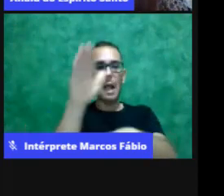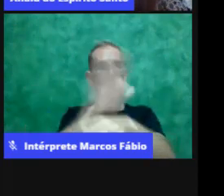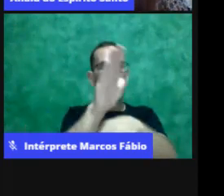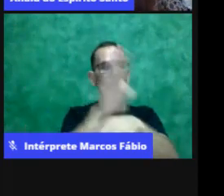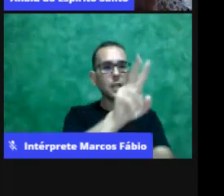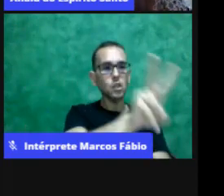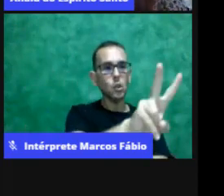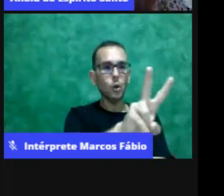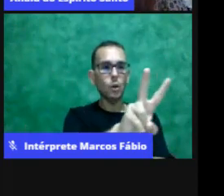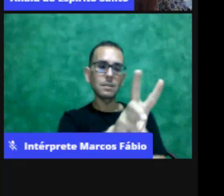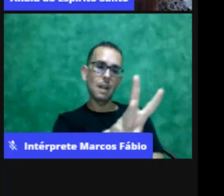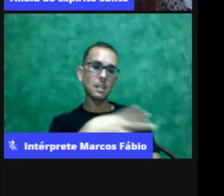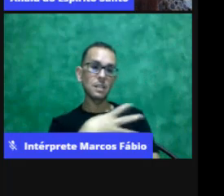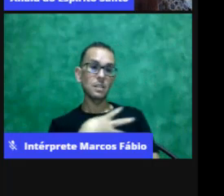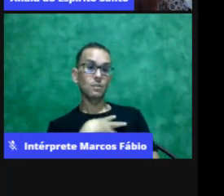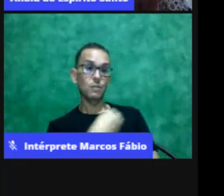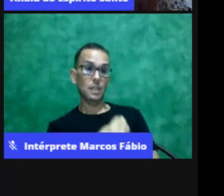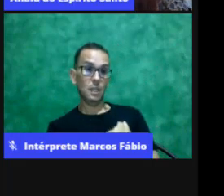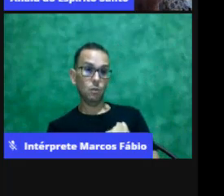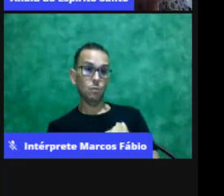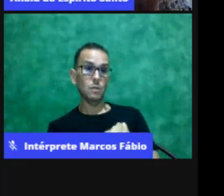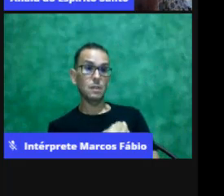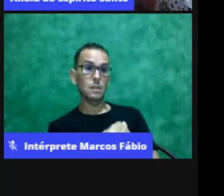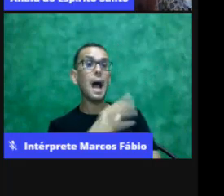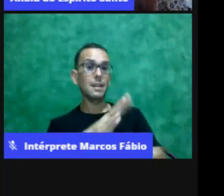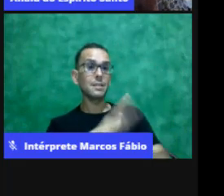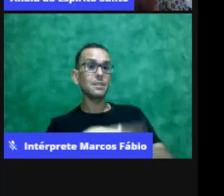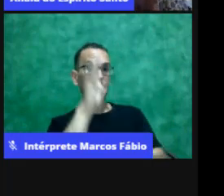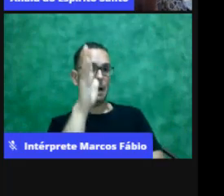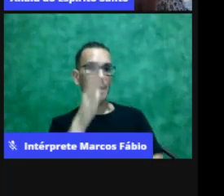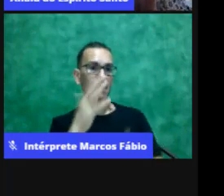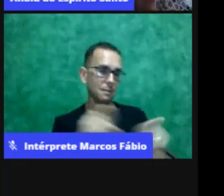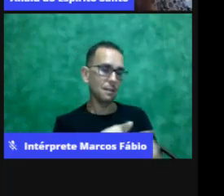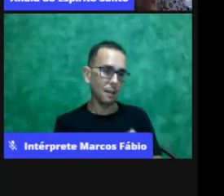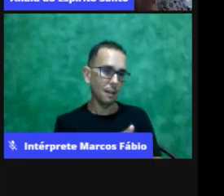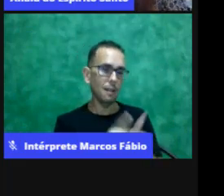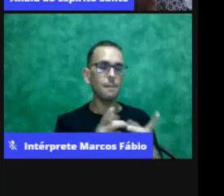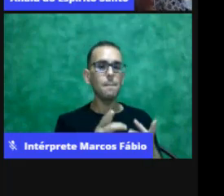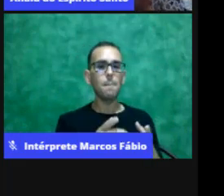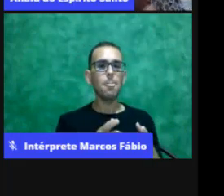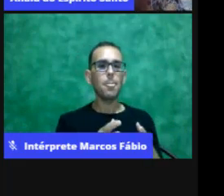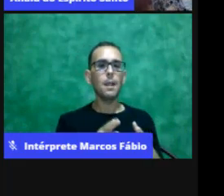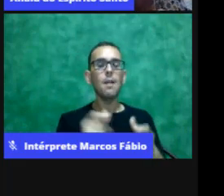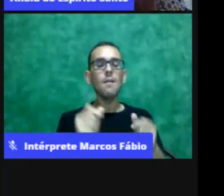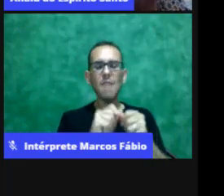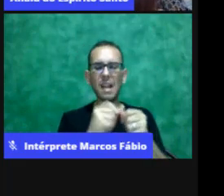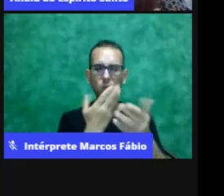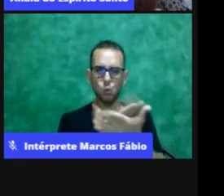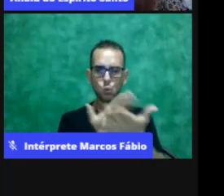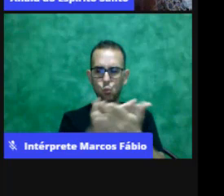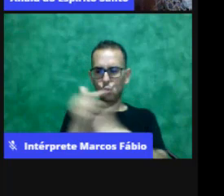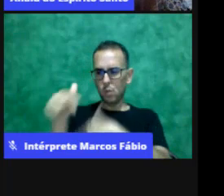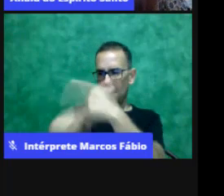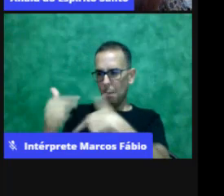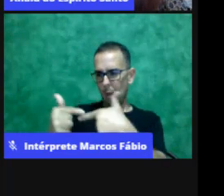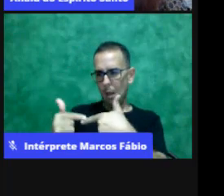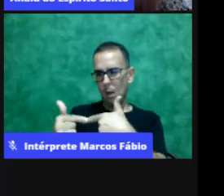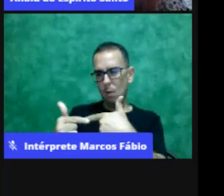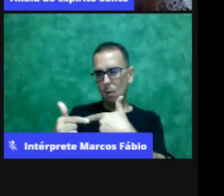ou 3 filhos, né? Às vezes até mais. Então, a gente, para estudo e trabalho, e às vezes tem um pacote de